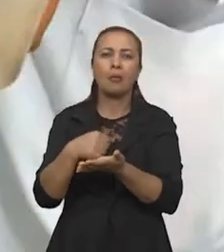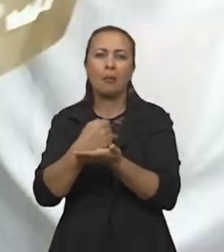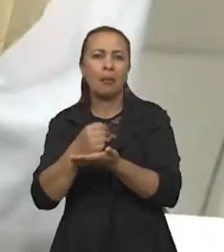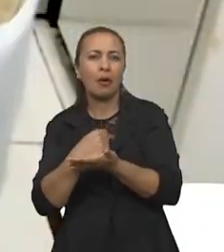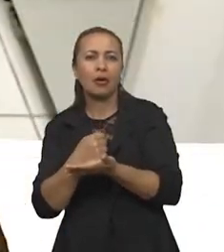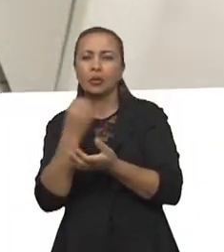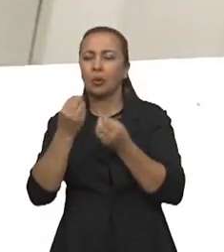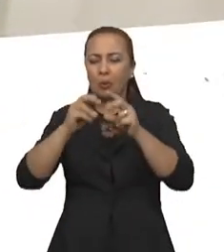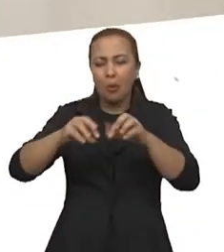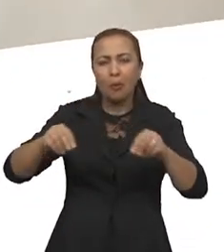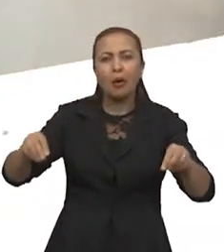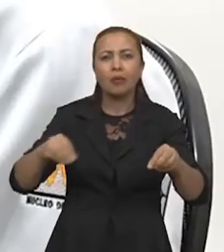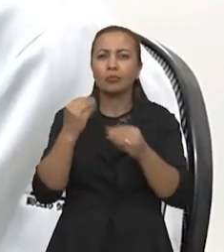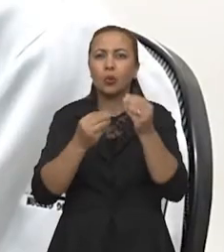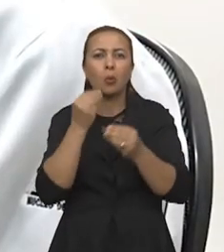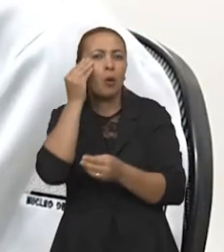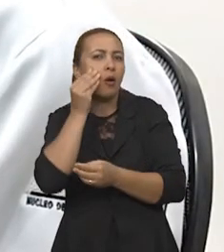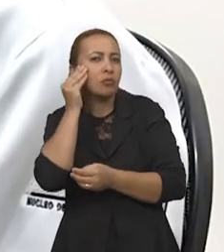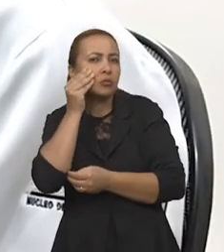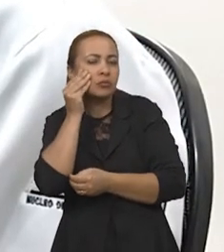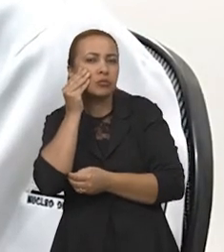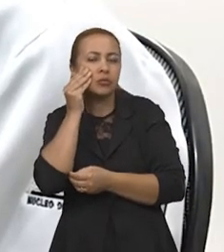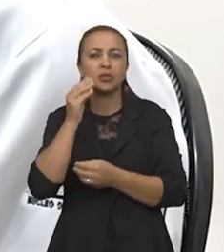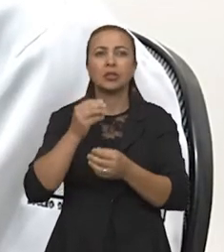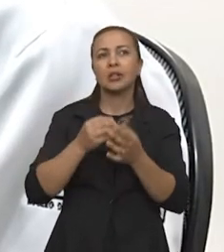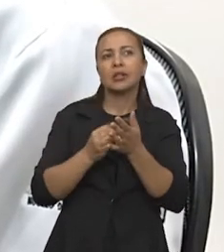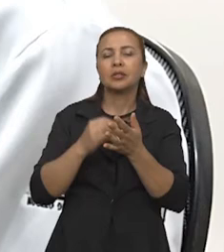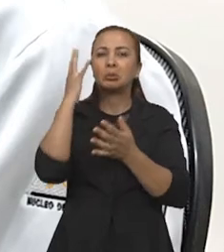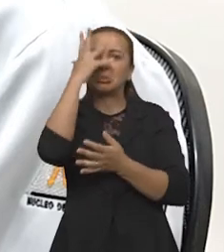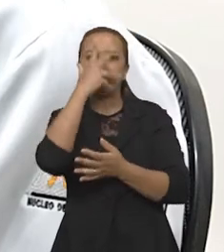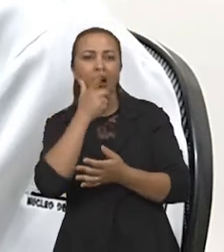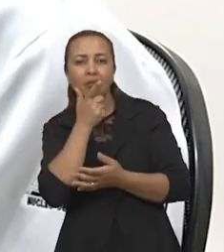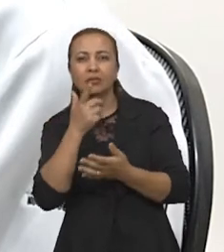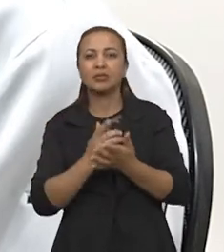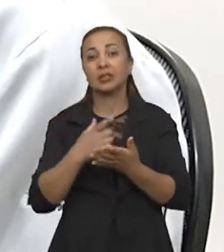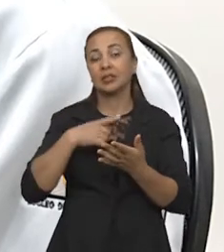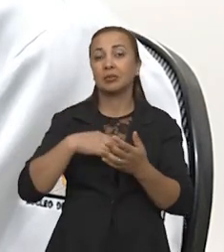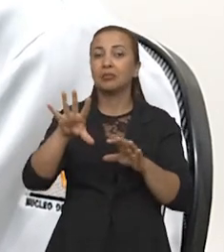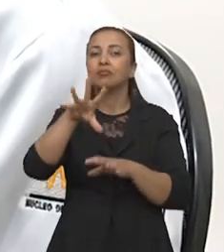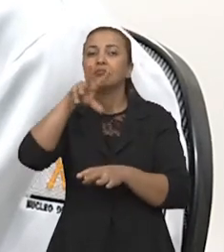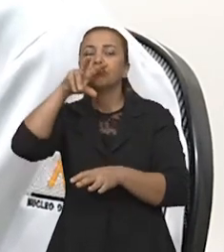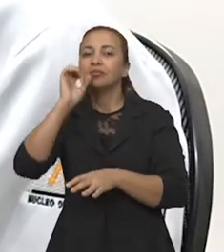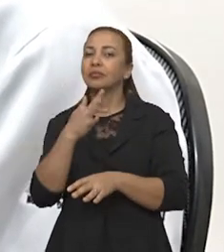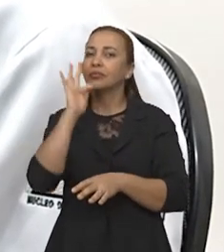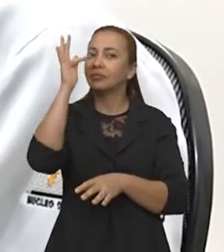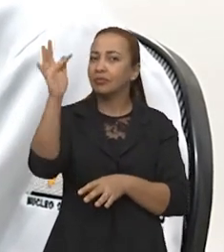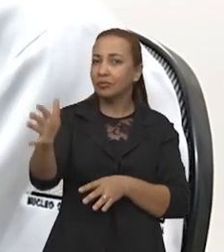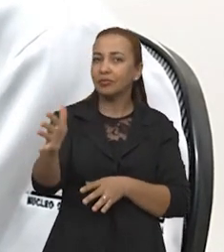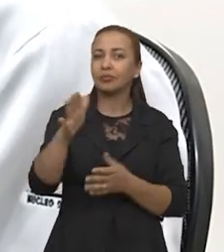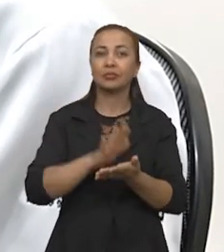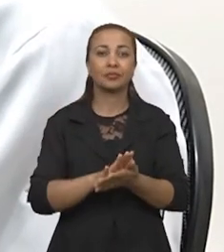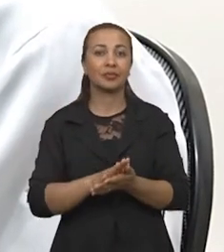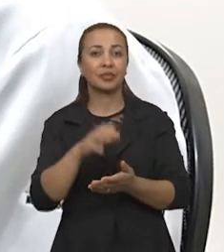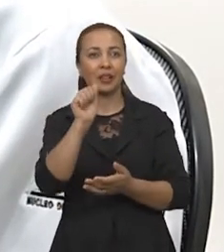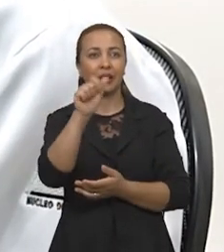condimentos, utilizadas como cosméticos. Atualmente, nós temos trabalhado com espécies aromáticas, que